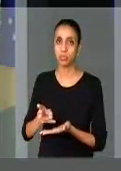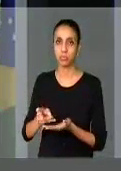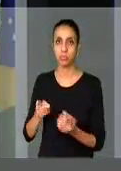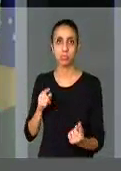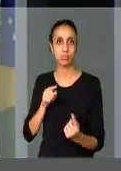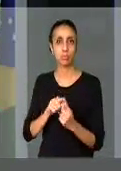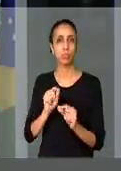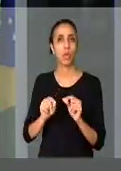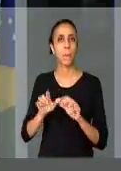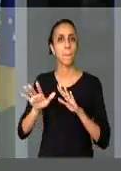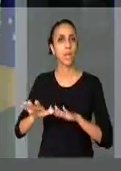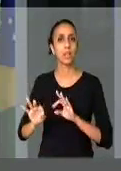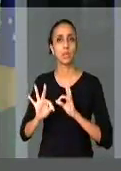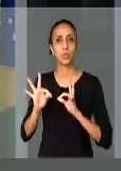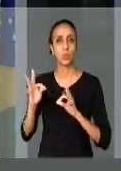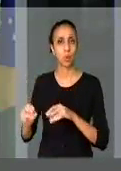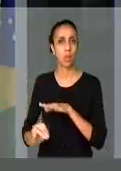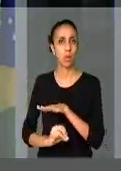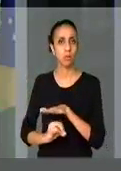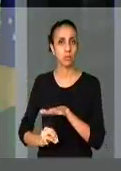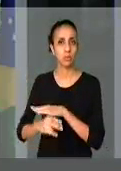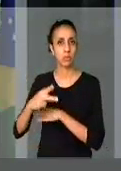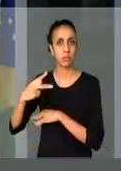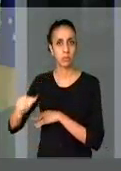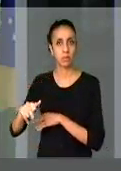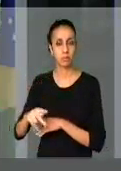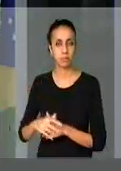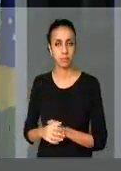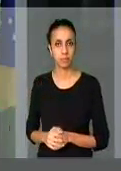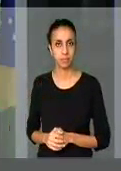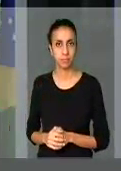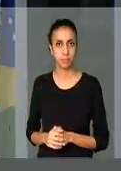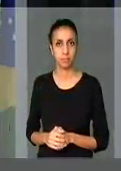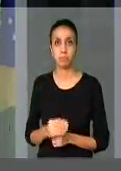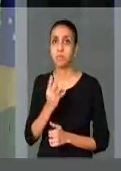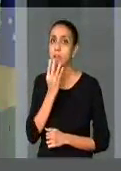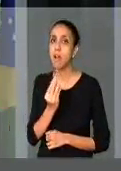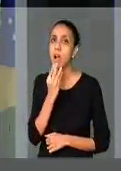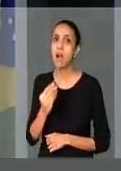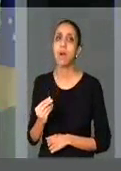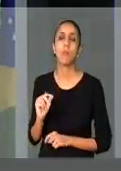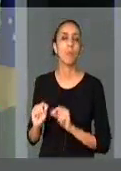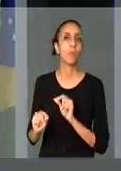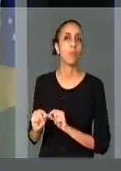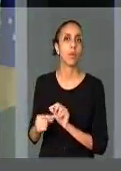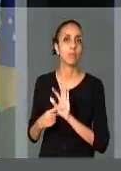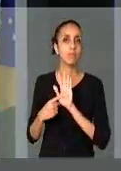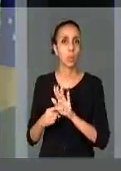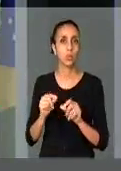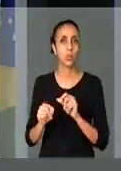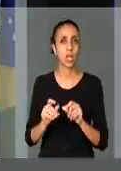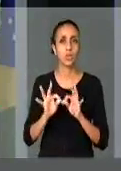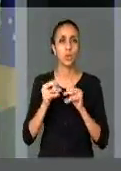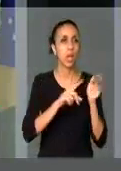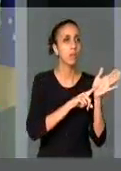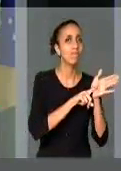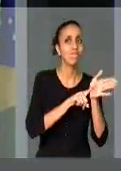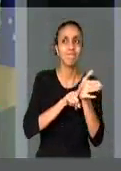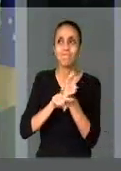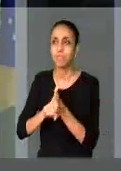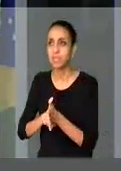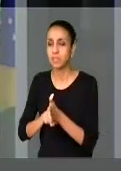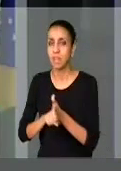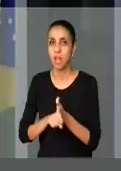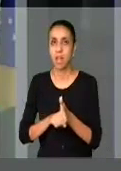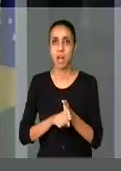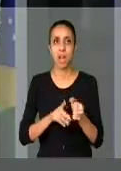instituições democráticas responsáveis. Israel confirma a constatação empírica de que as democracias não elevam